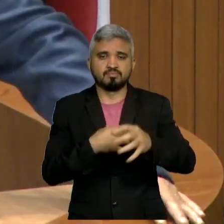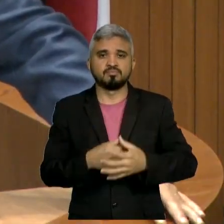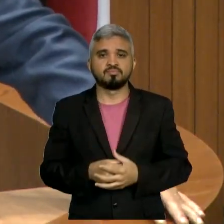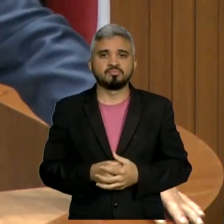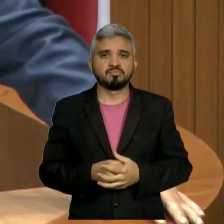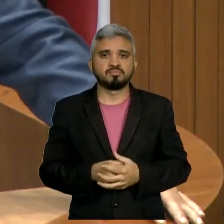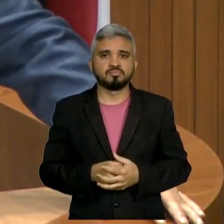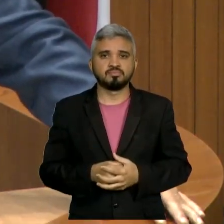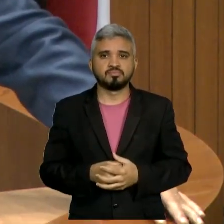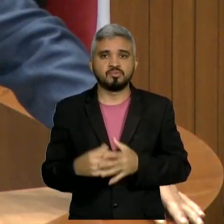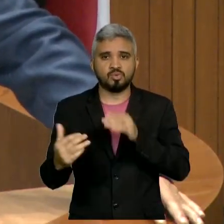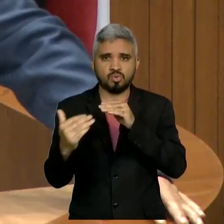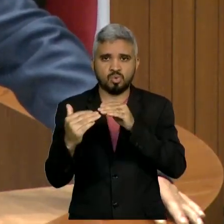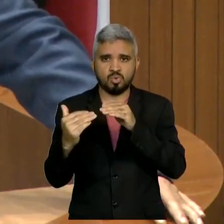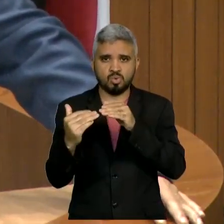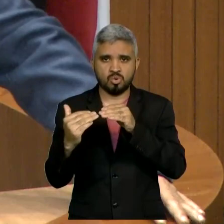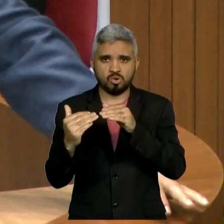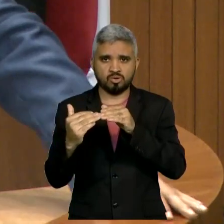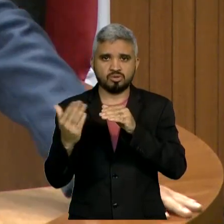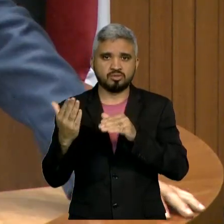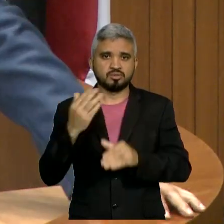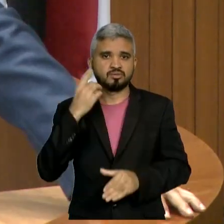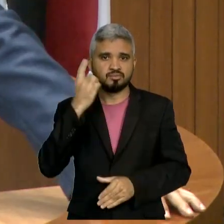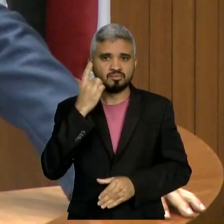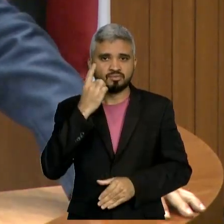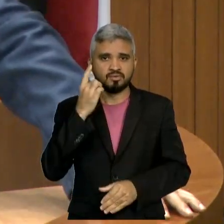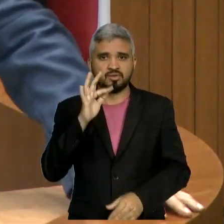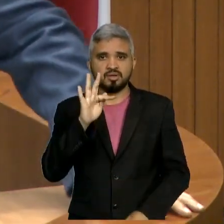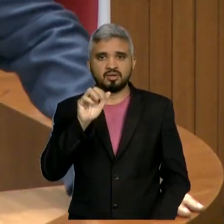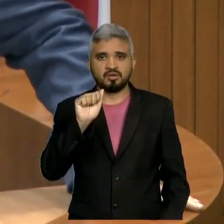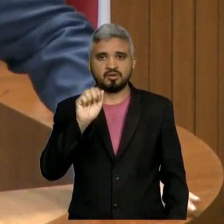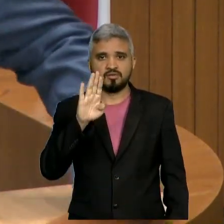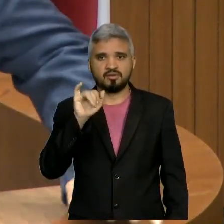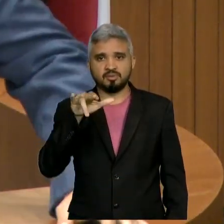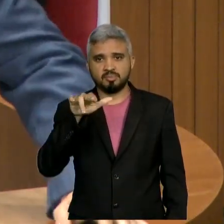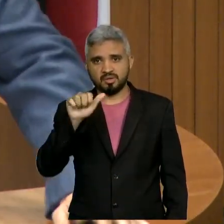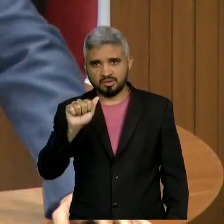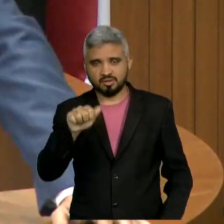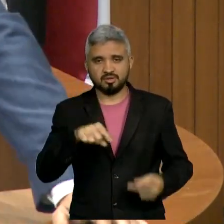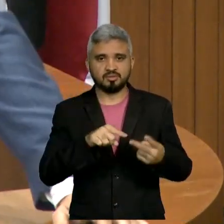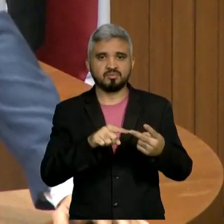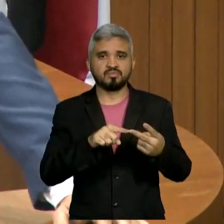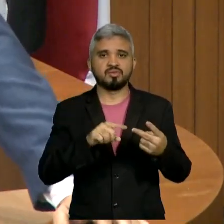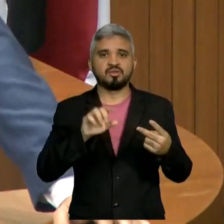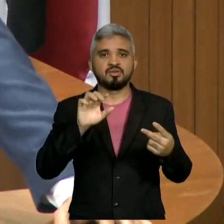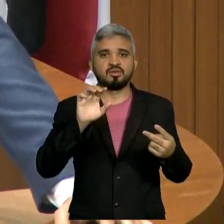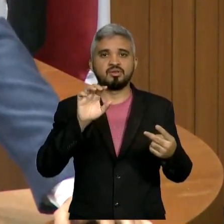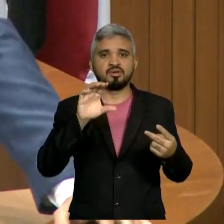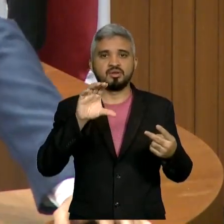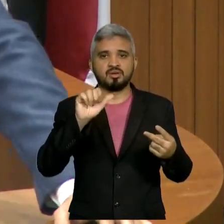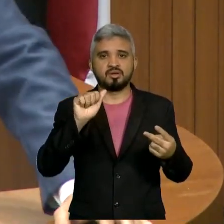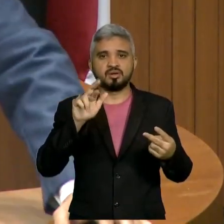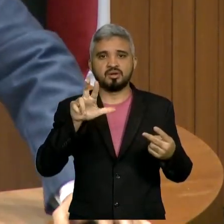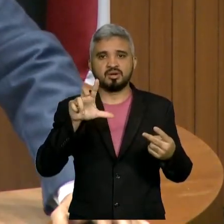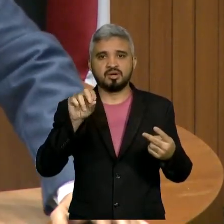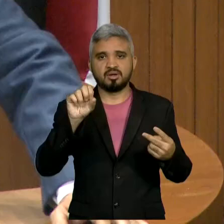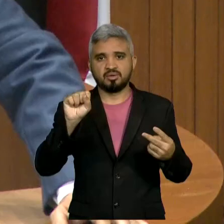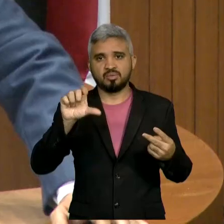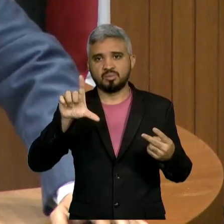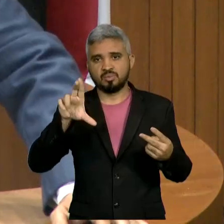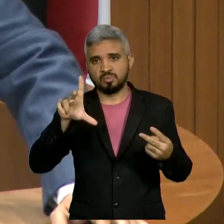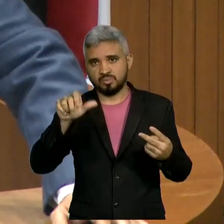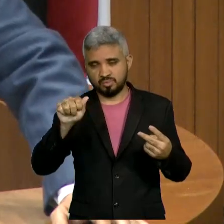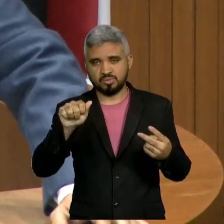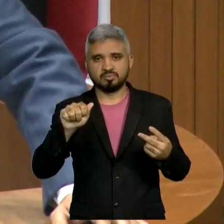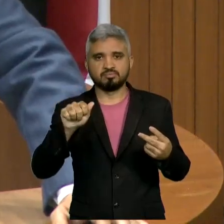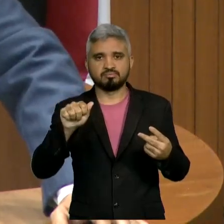as falas da deputada Fabiana Vilar, deputado Carlos Lula. Nós entendemos perfeitamente o